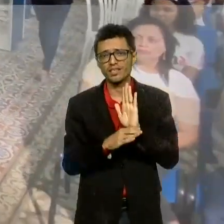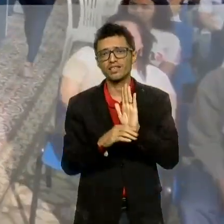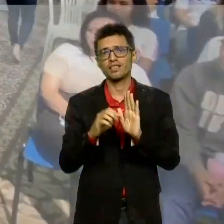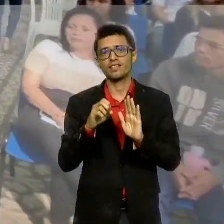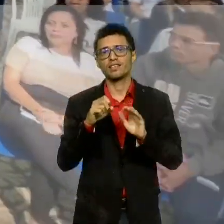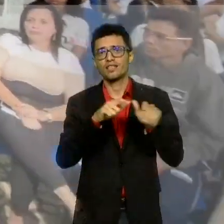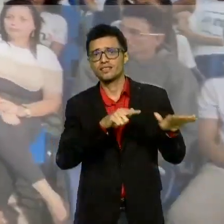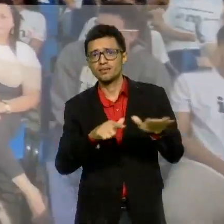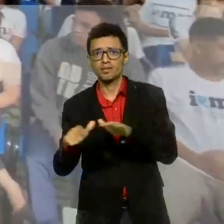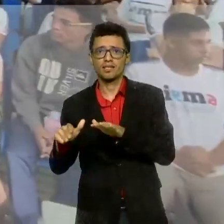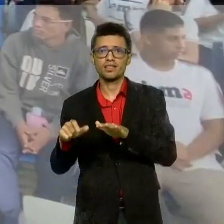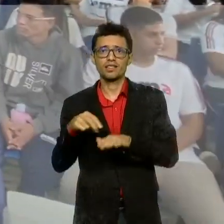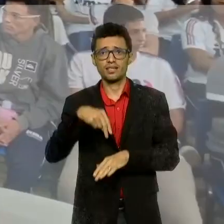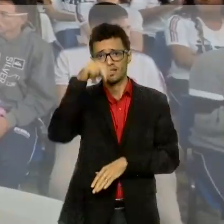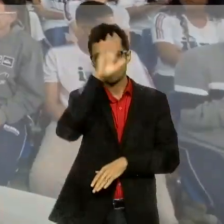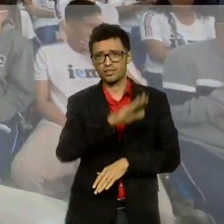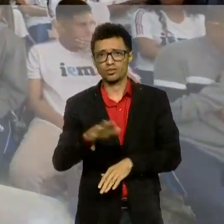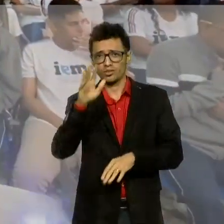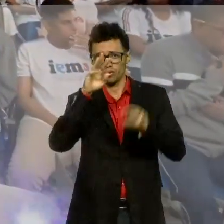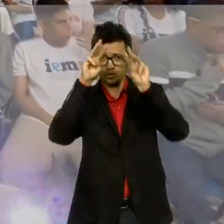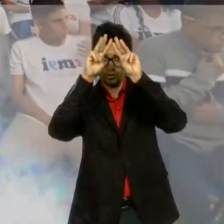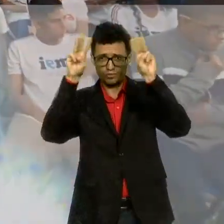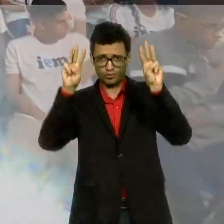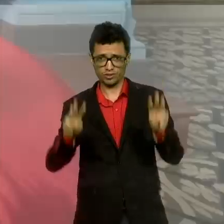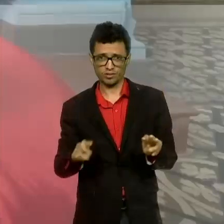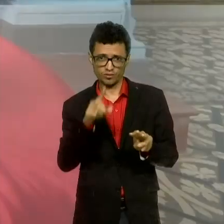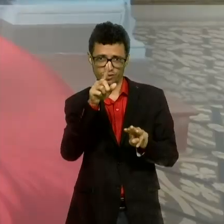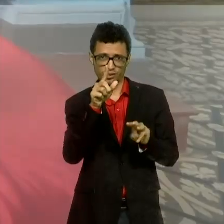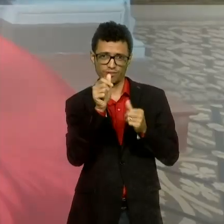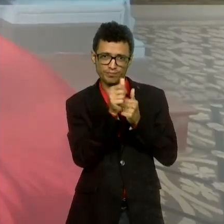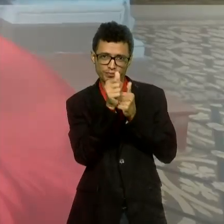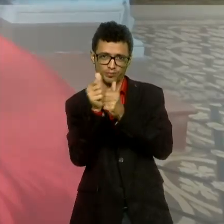museus é o que você acompanha logo após o